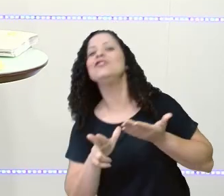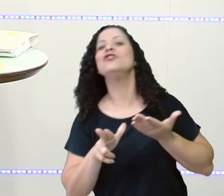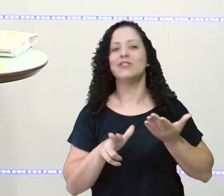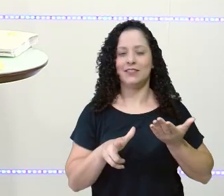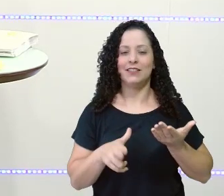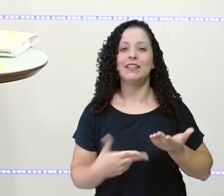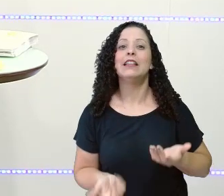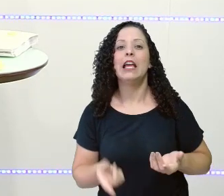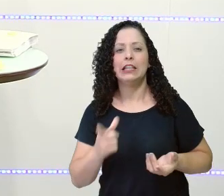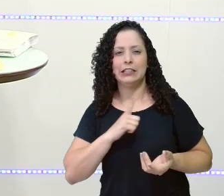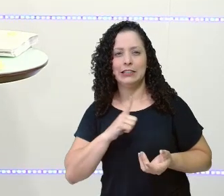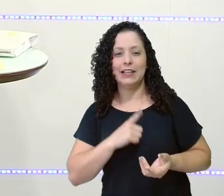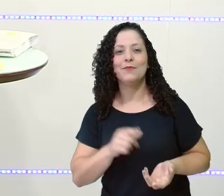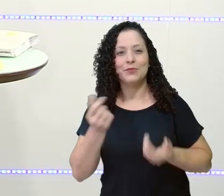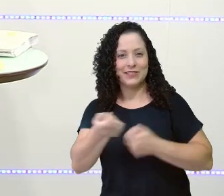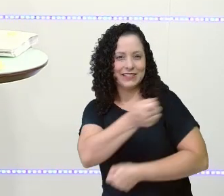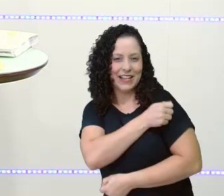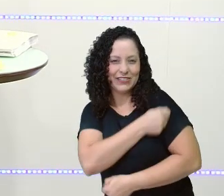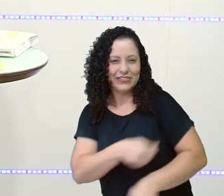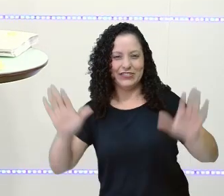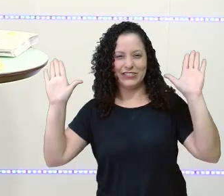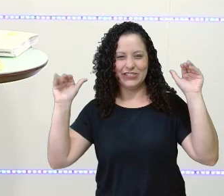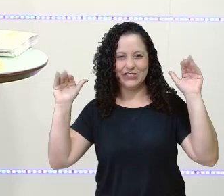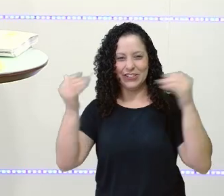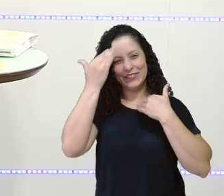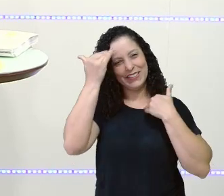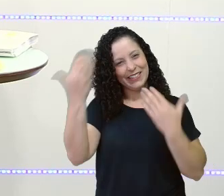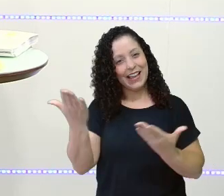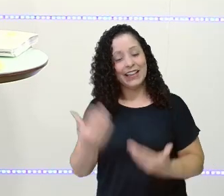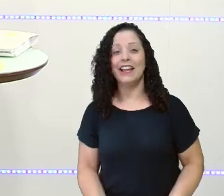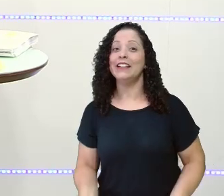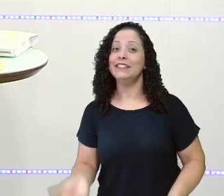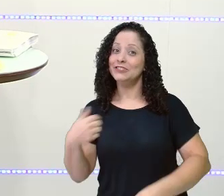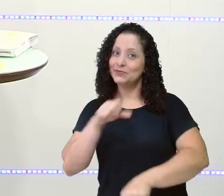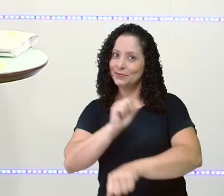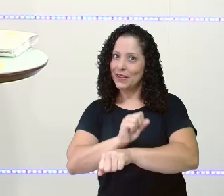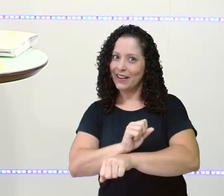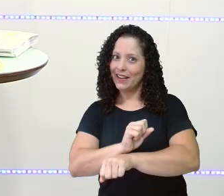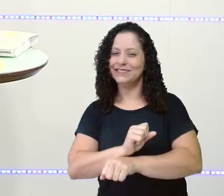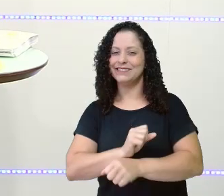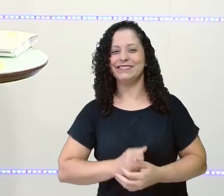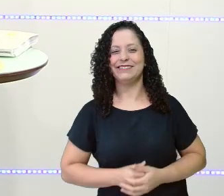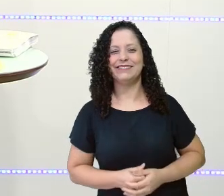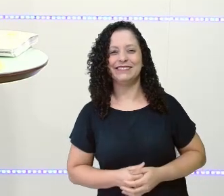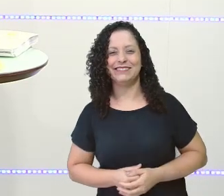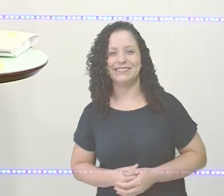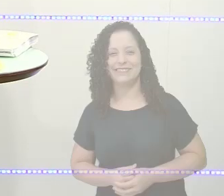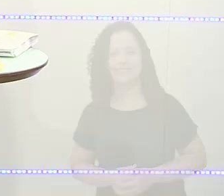intervenção para esses estudantes. Tchau, tchau, obrigada e voltem para o nosso segundo dia.